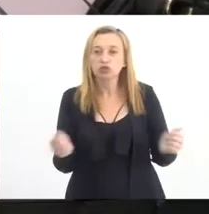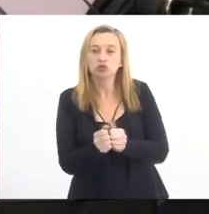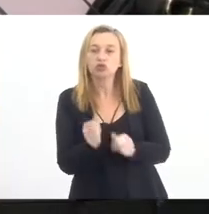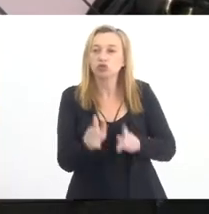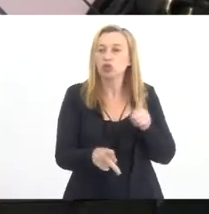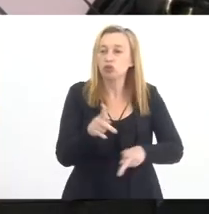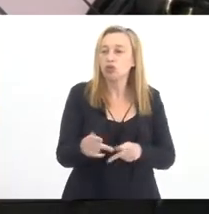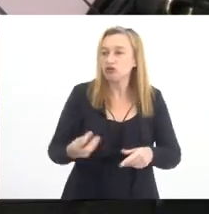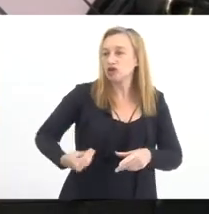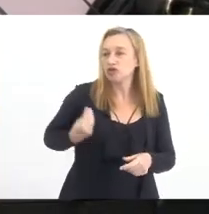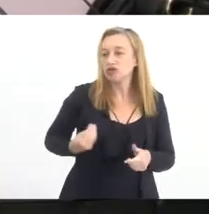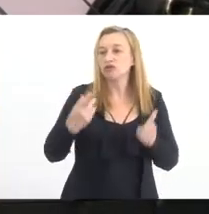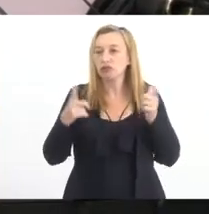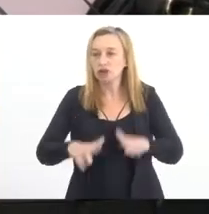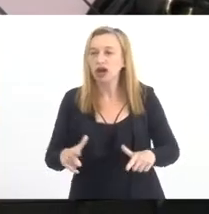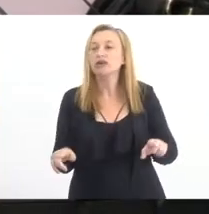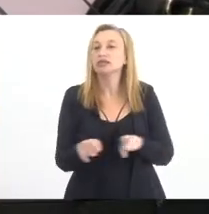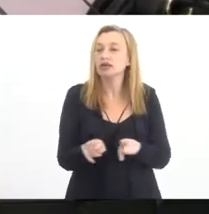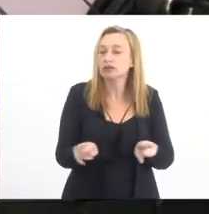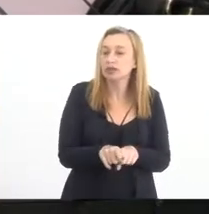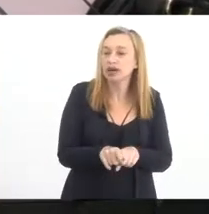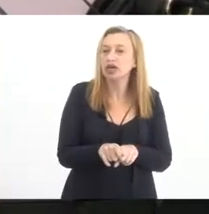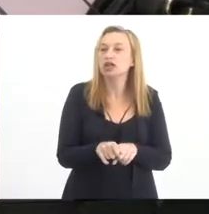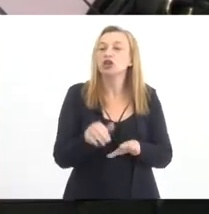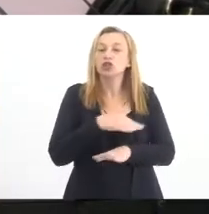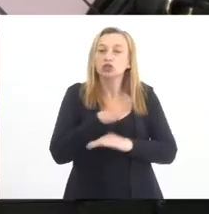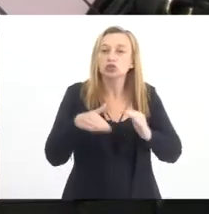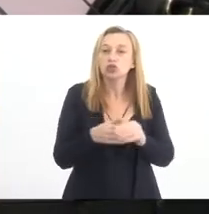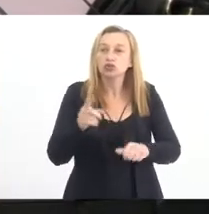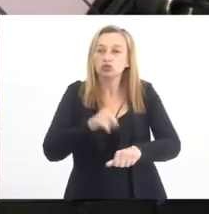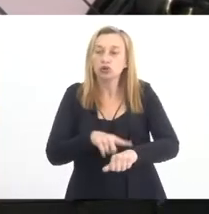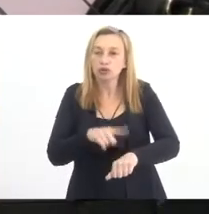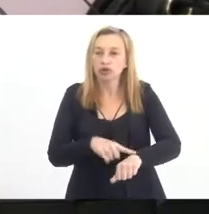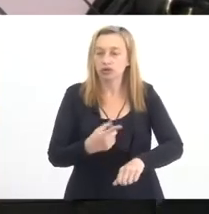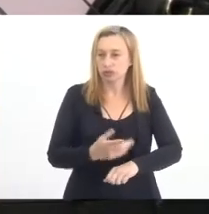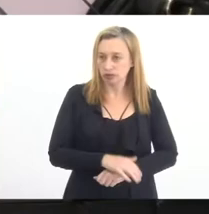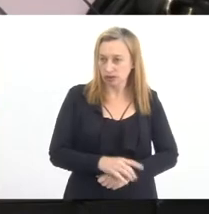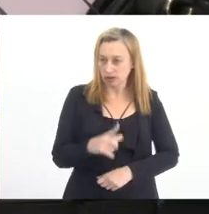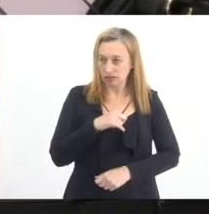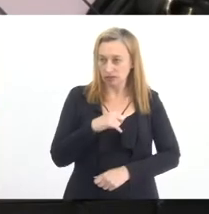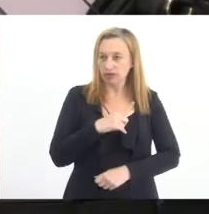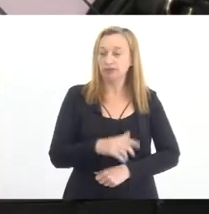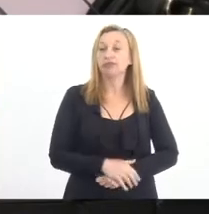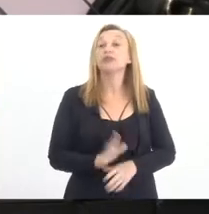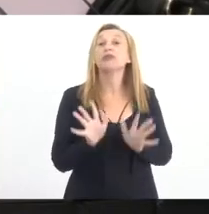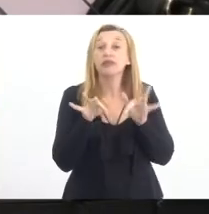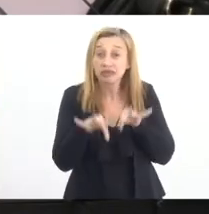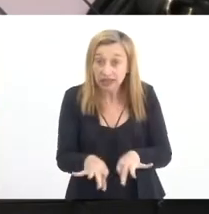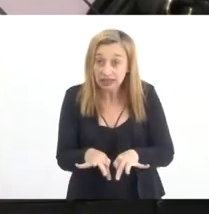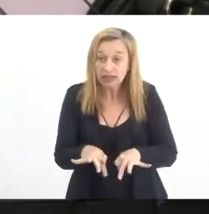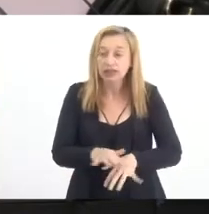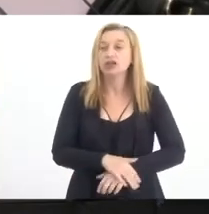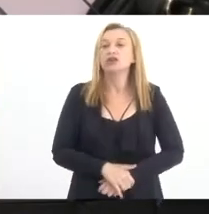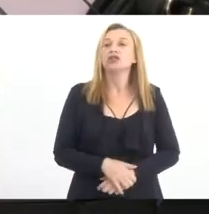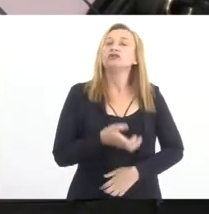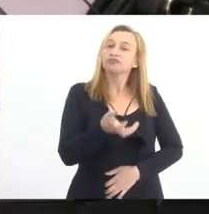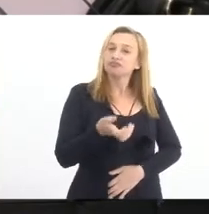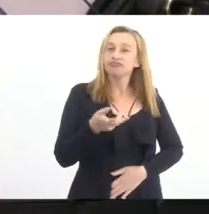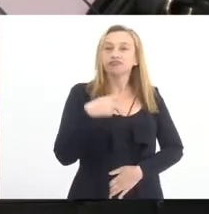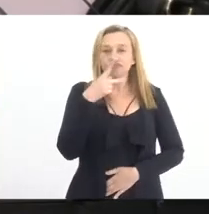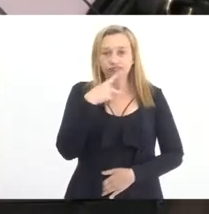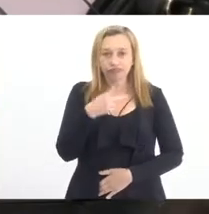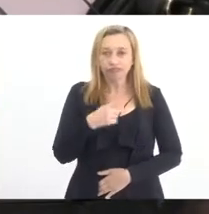que esteve presente e participou em todos os momentos. E, para finalizar, eu queria